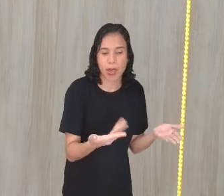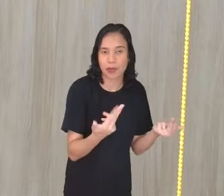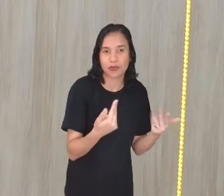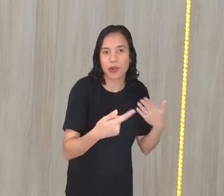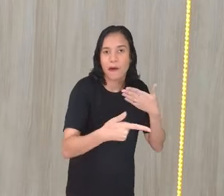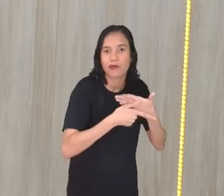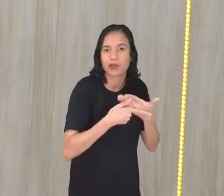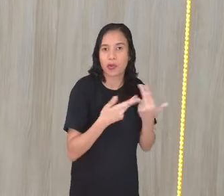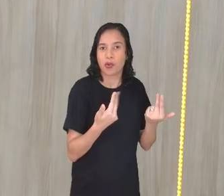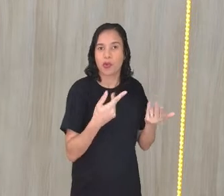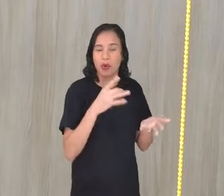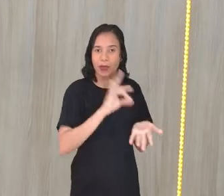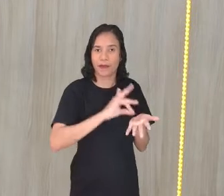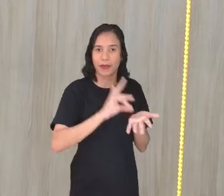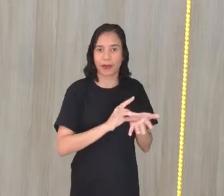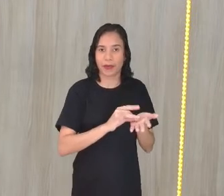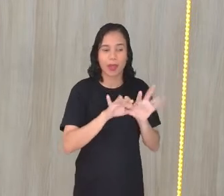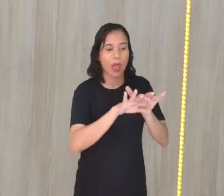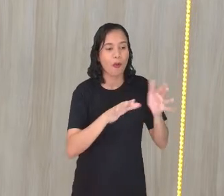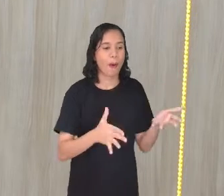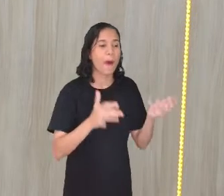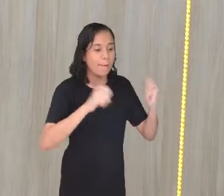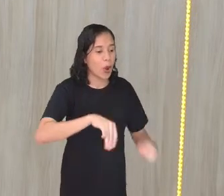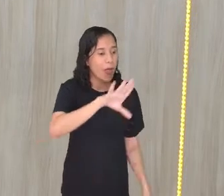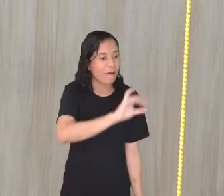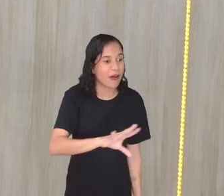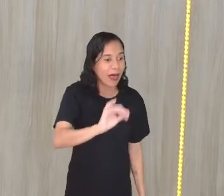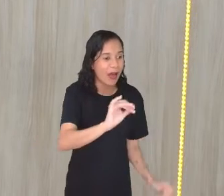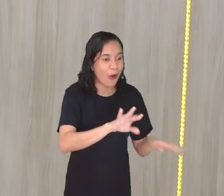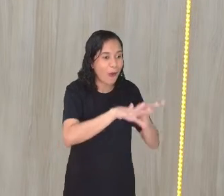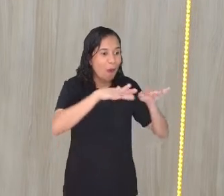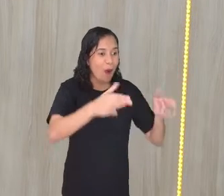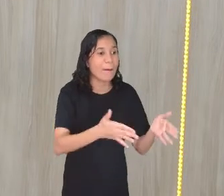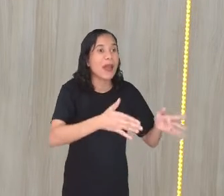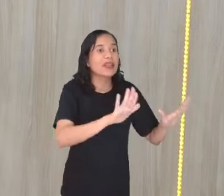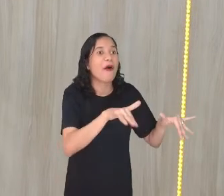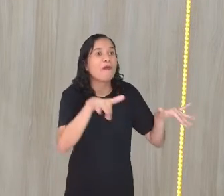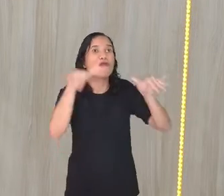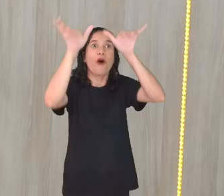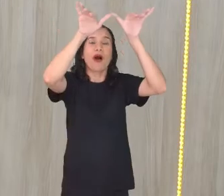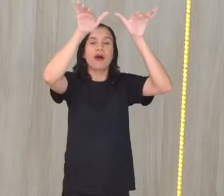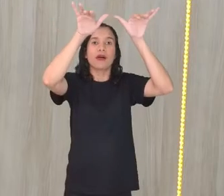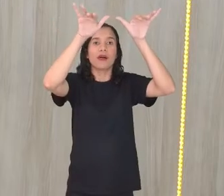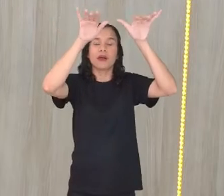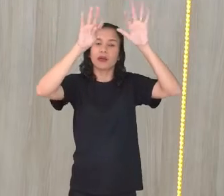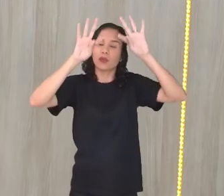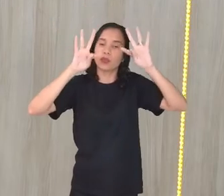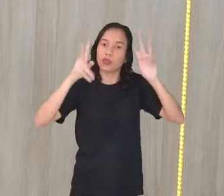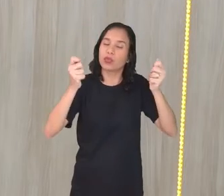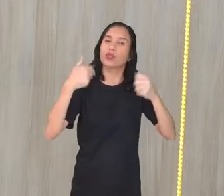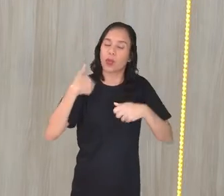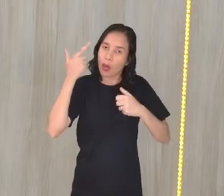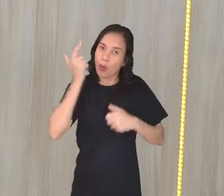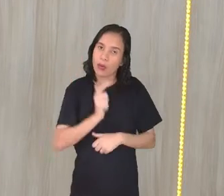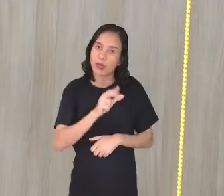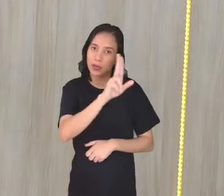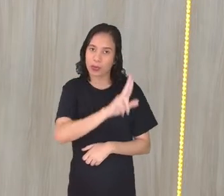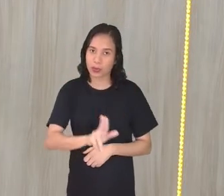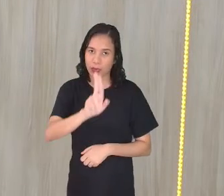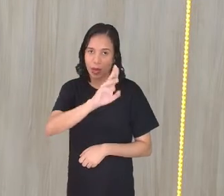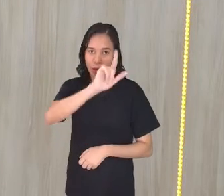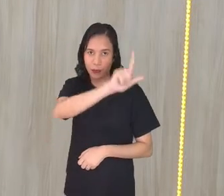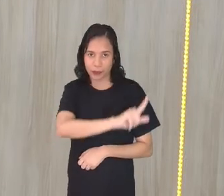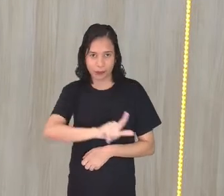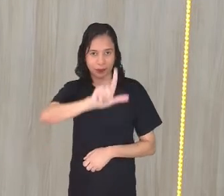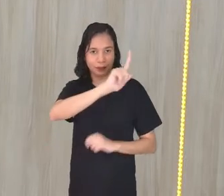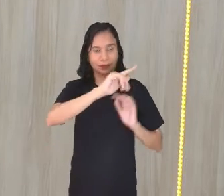na vida real. Ela vai ser uma mesa falante. Ela vai ser uma mesa que voa. Então, tudo isso eu consigo fazer por meio de um texto